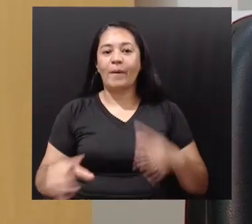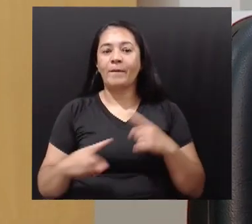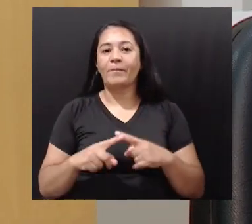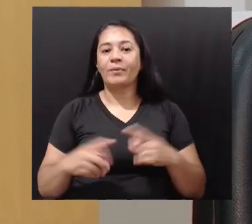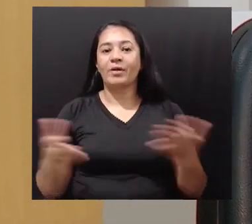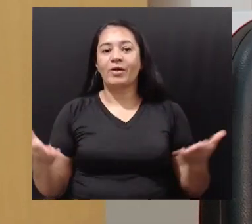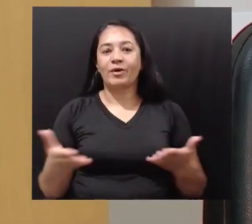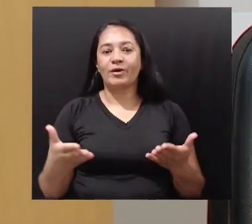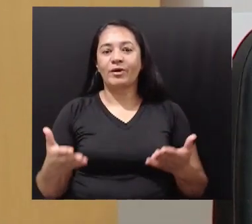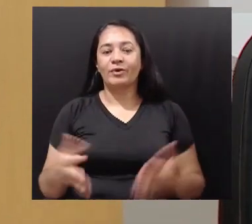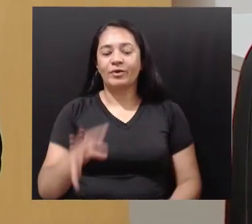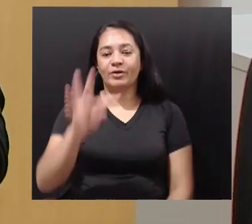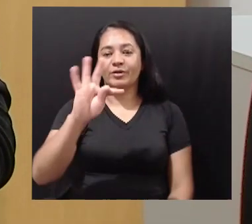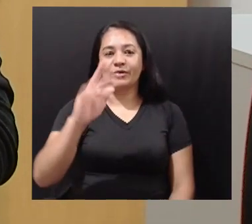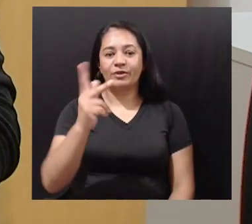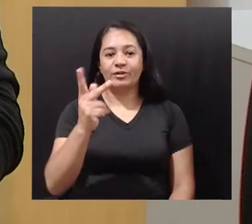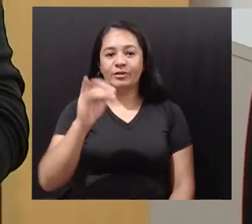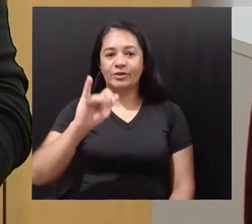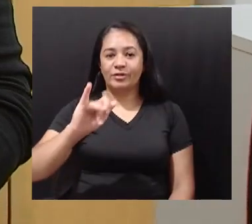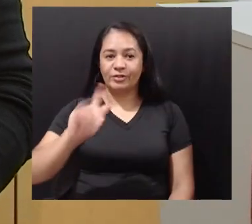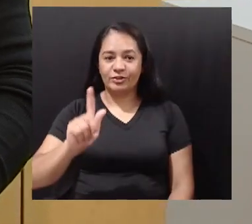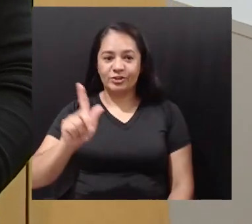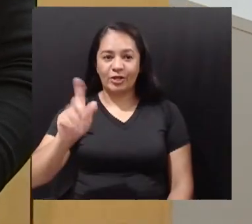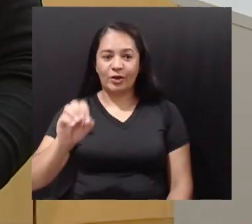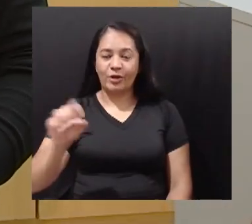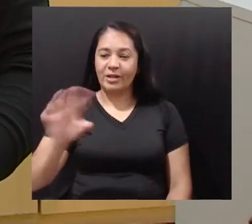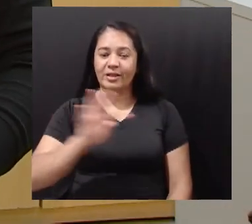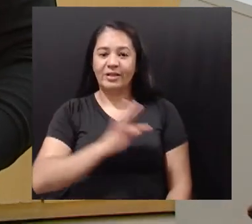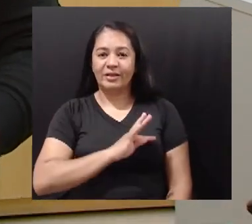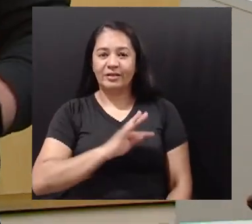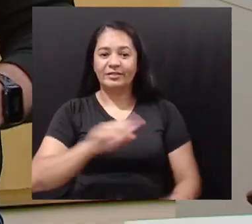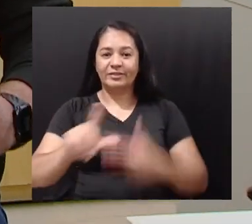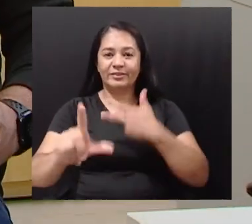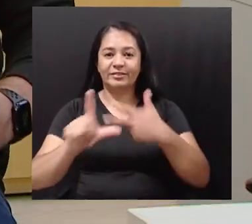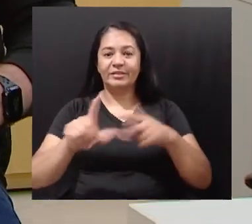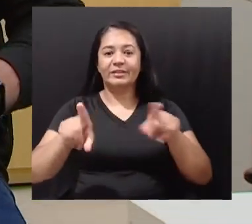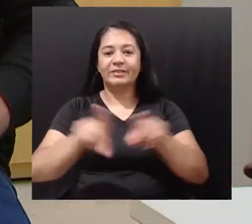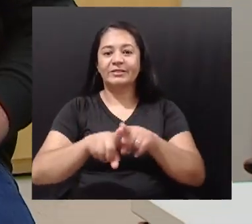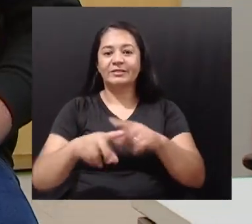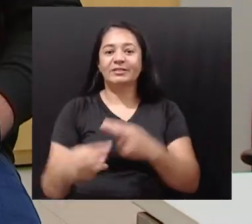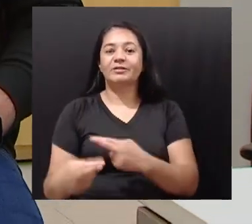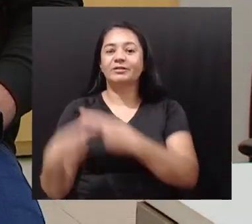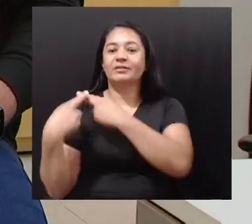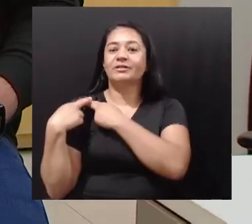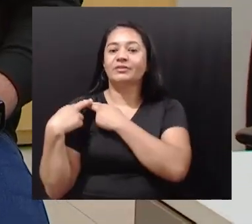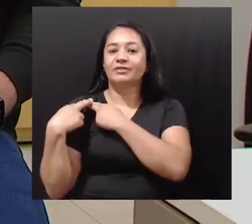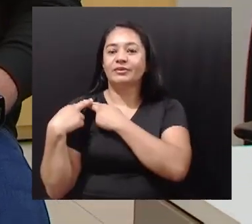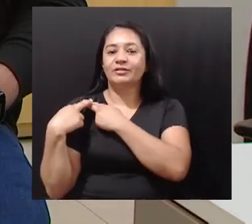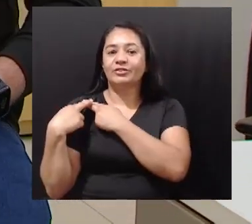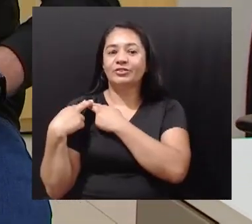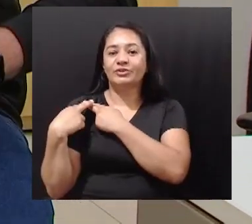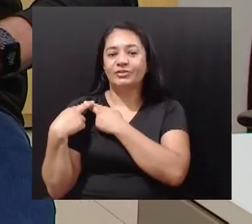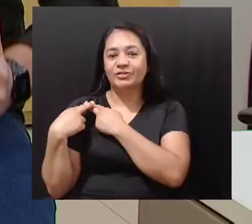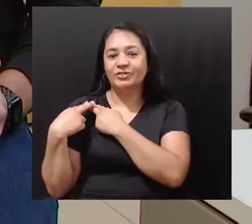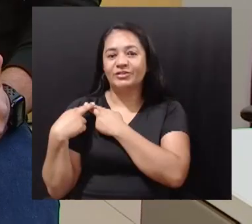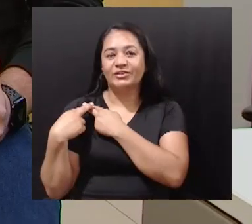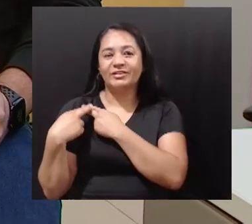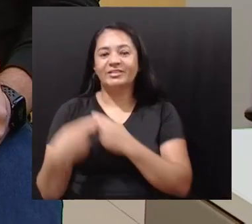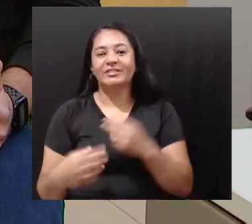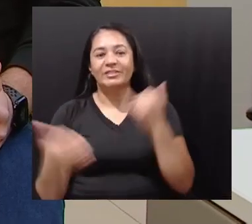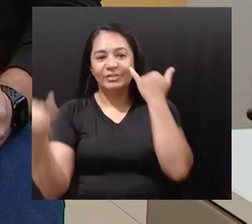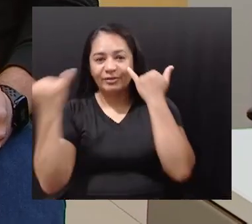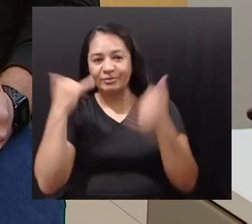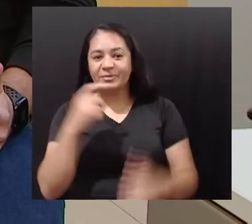Thiago Magalhães, ele que é técnico legislativo e também encarregado de dados aqui da Câmara Municipal de Campinas. Thiago,